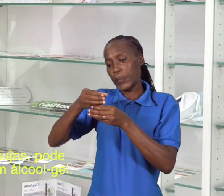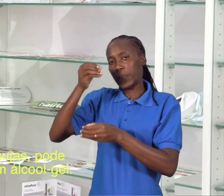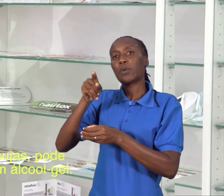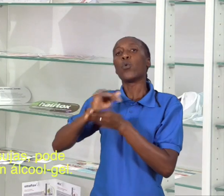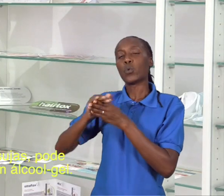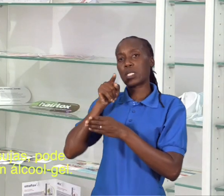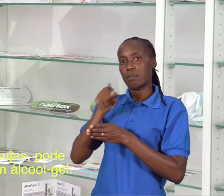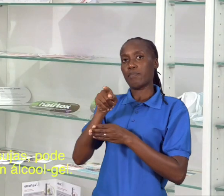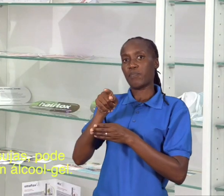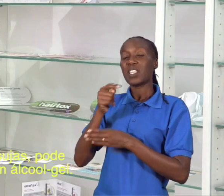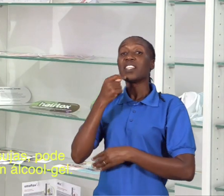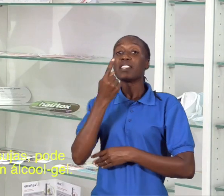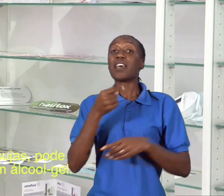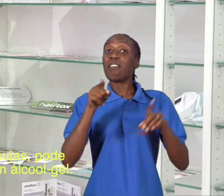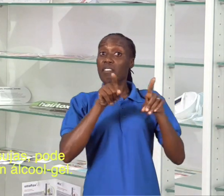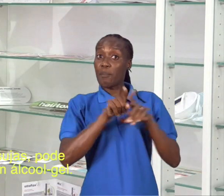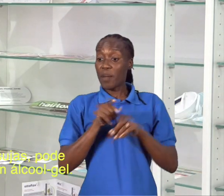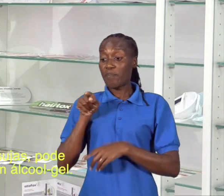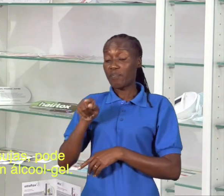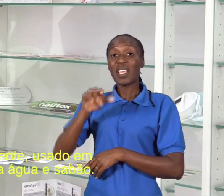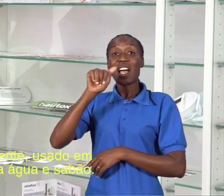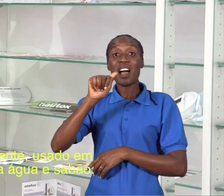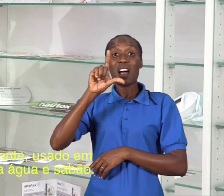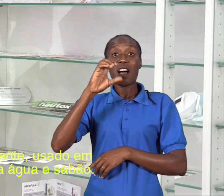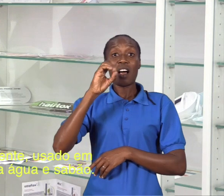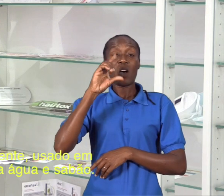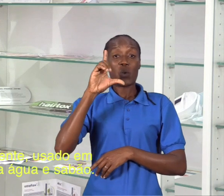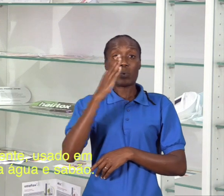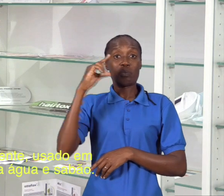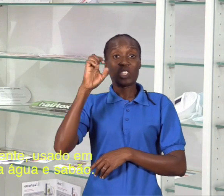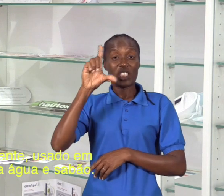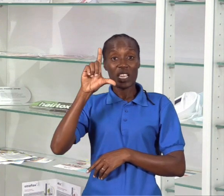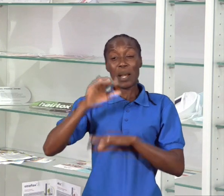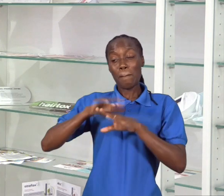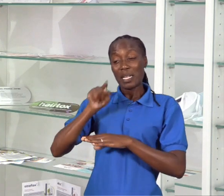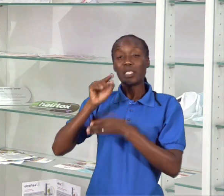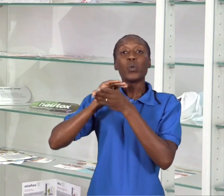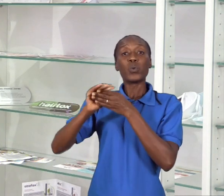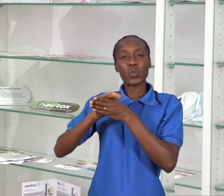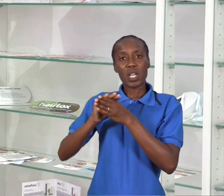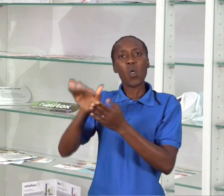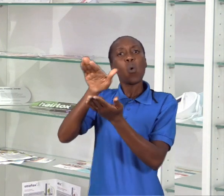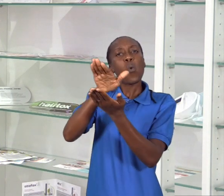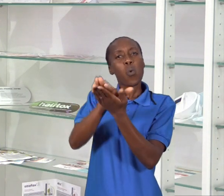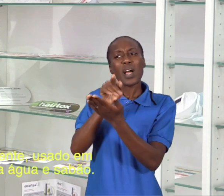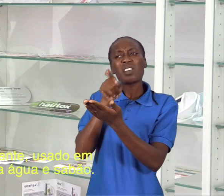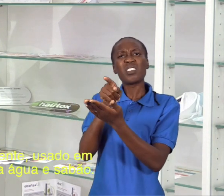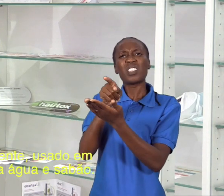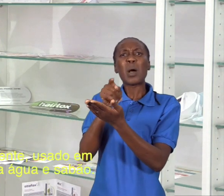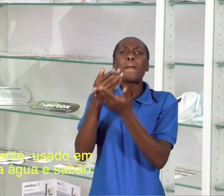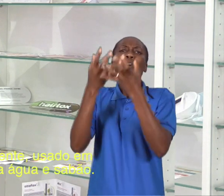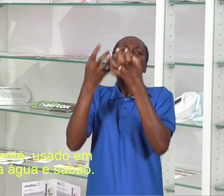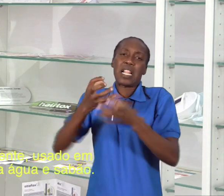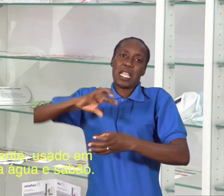fazer a desinfeção com álcool gel. E dizer também que o álcool gel é maioritariamente usado em